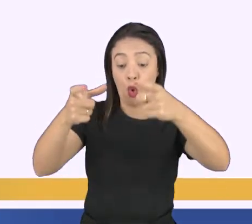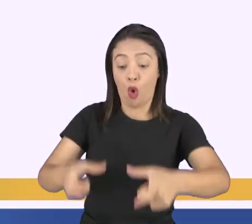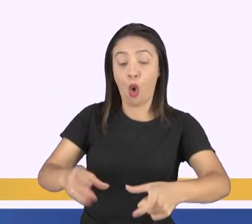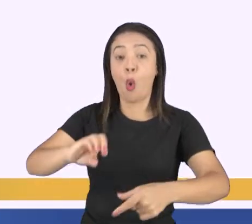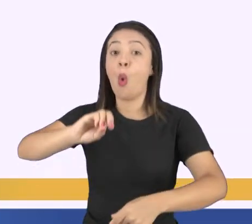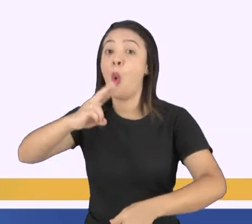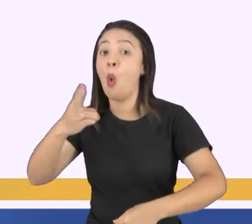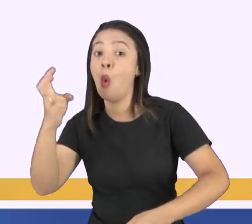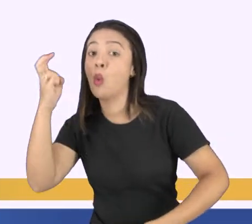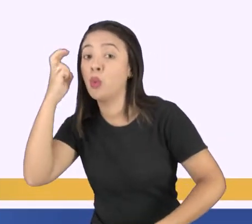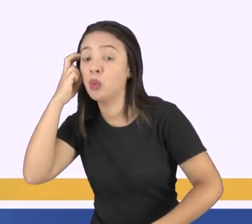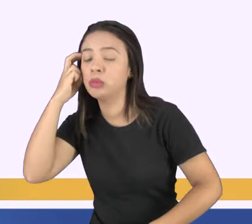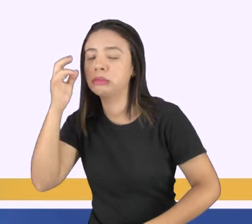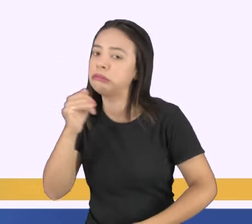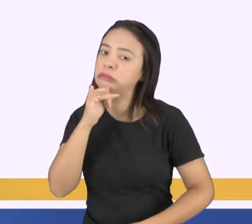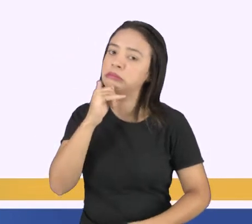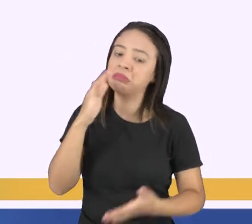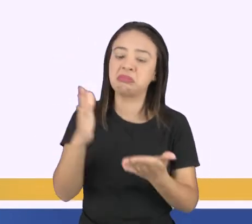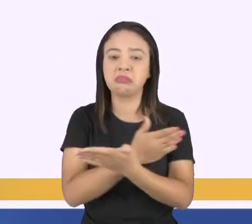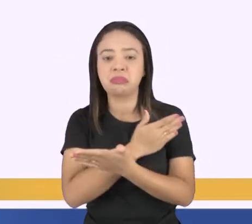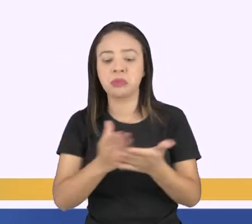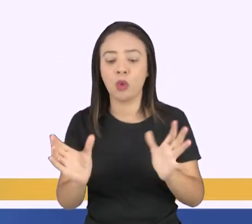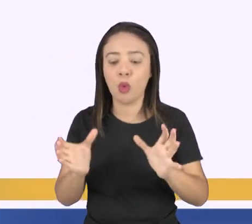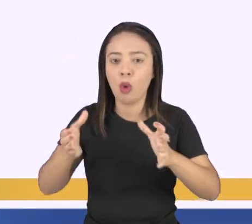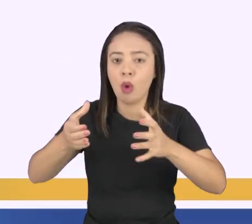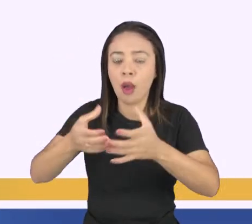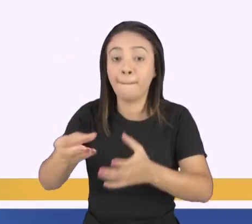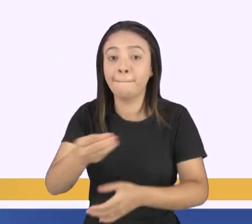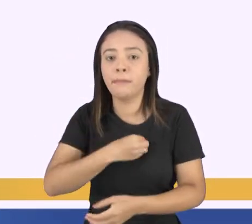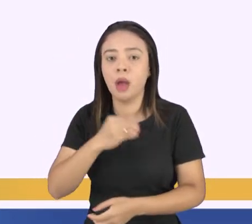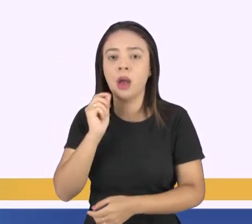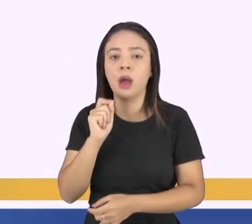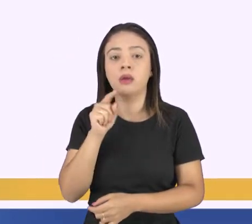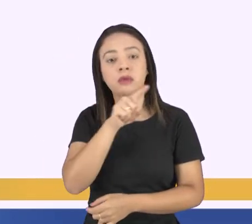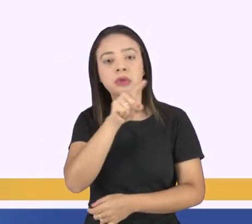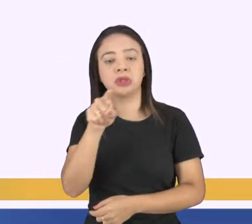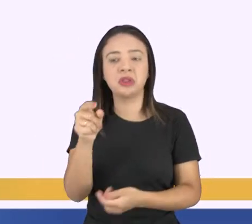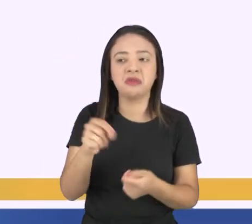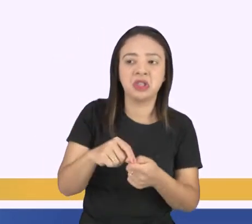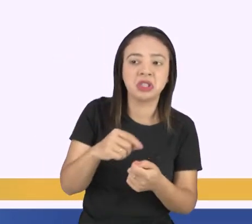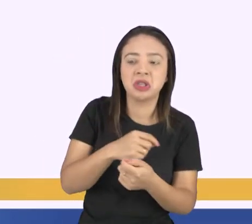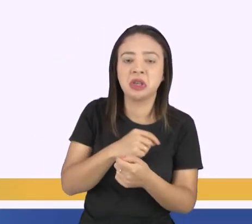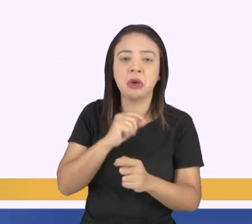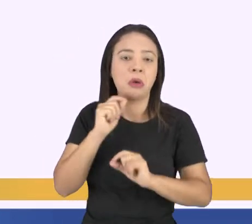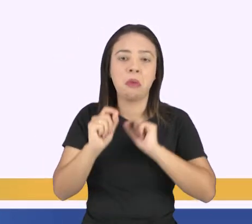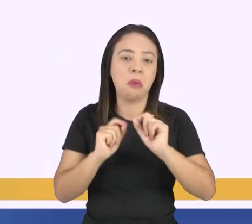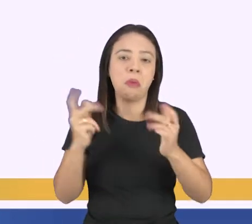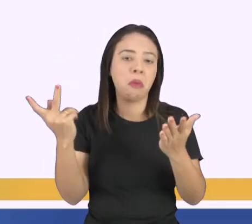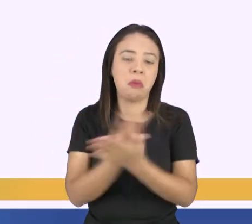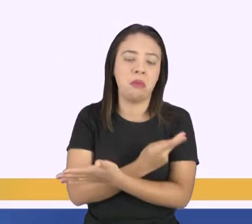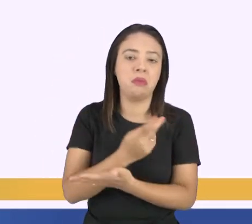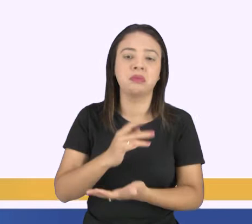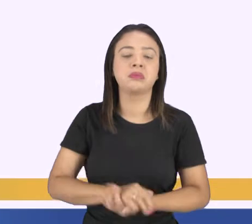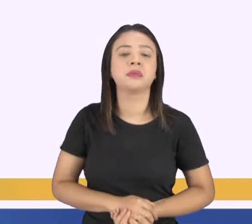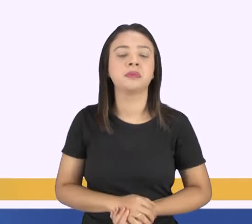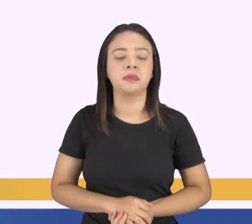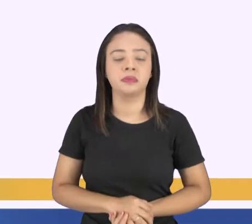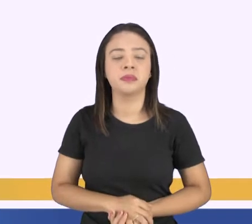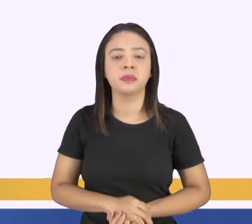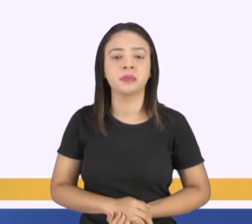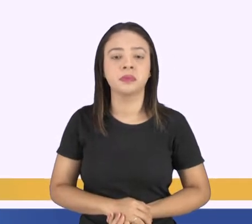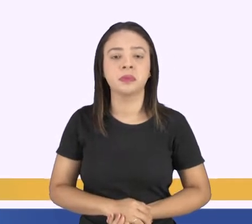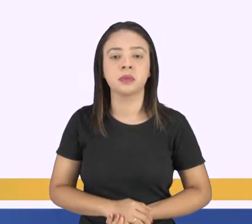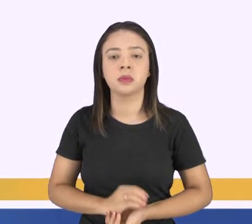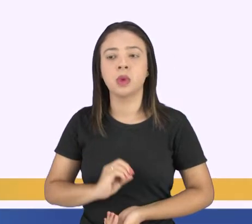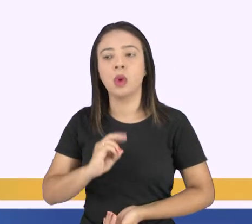vezes, determinadas comunidades, é pecado você praticar determinadas coisas. Ou determinada